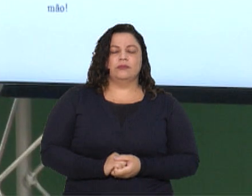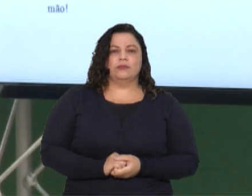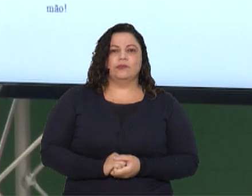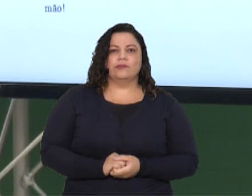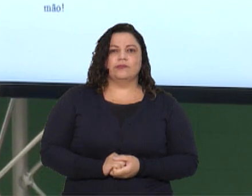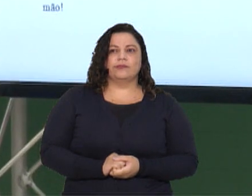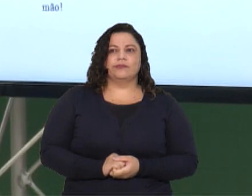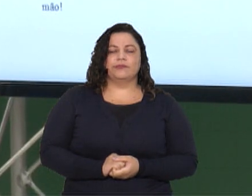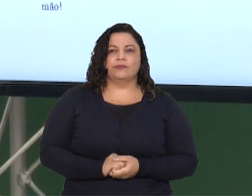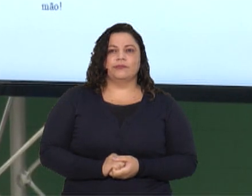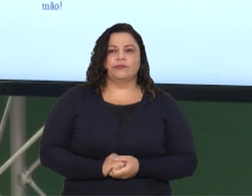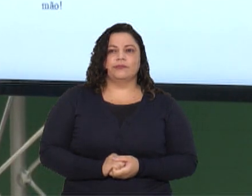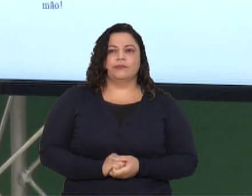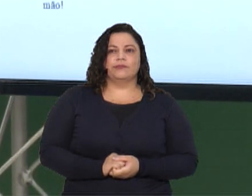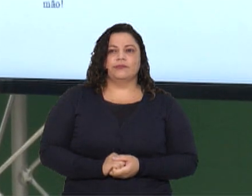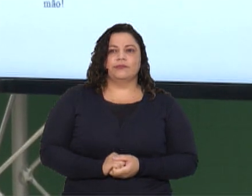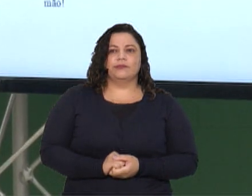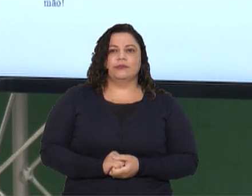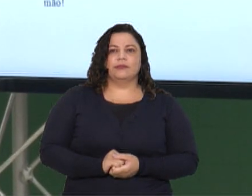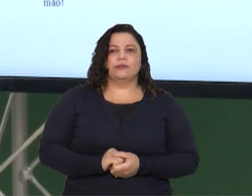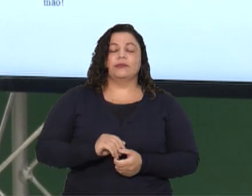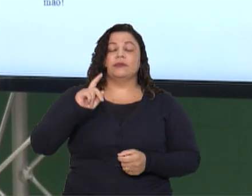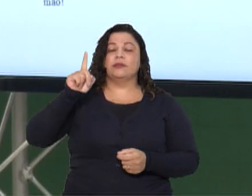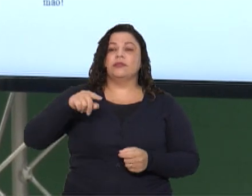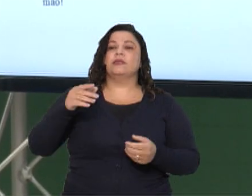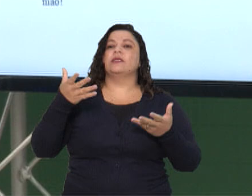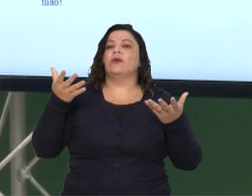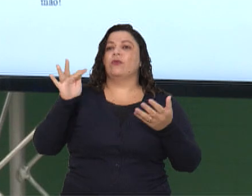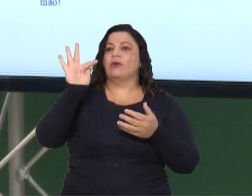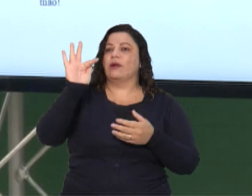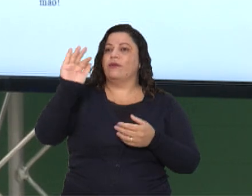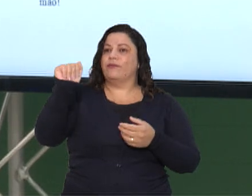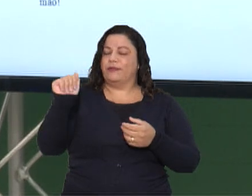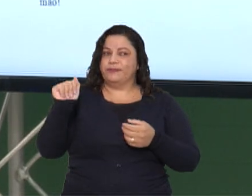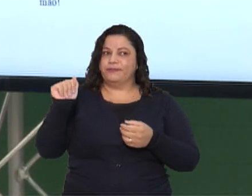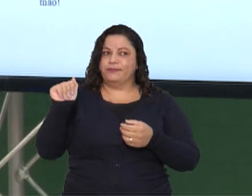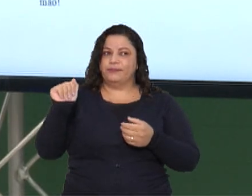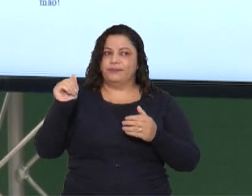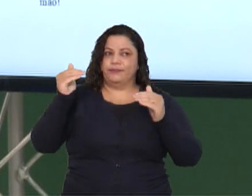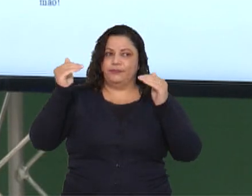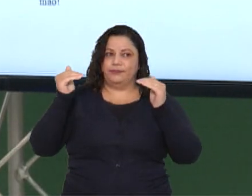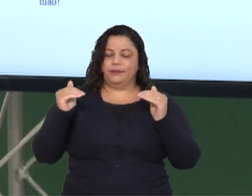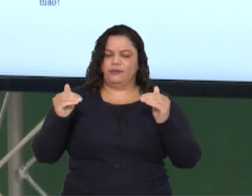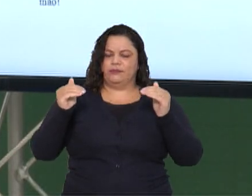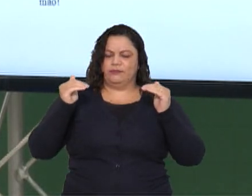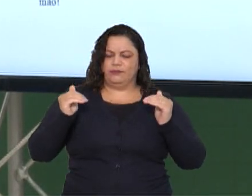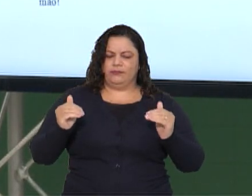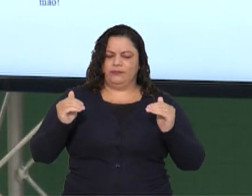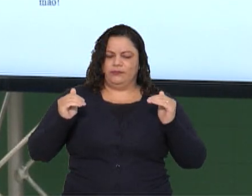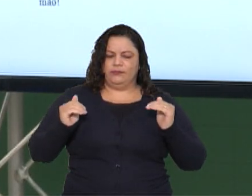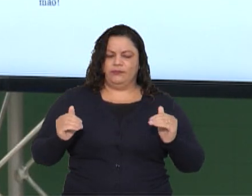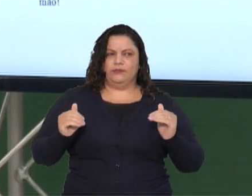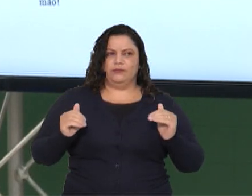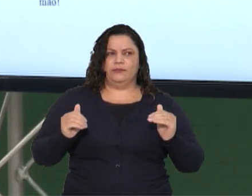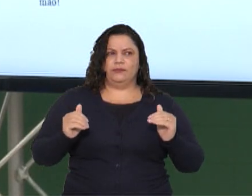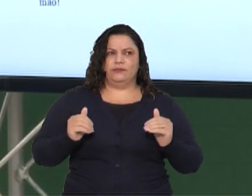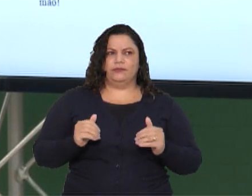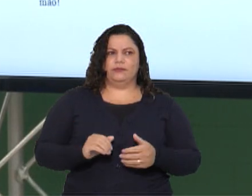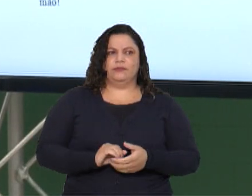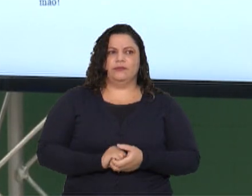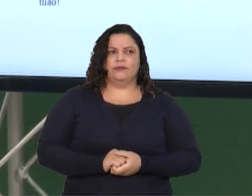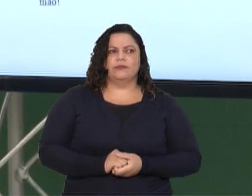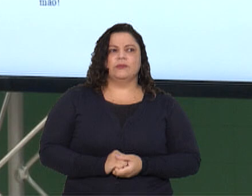Então, ela seria um Fá, porque ela está logo abaixo. E assim se determina. Seria